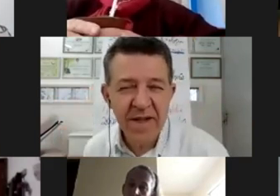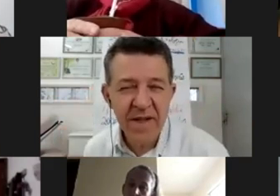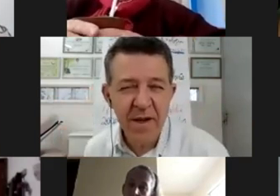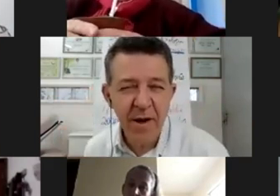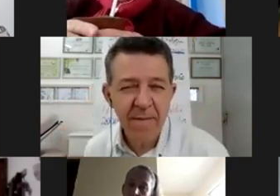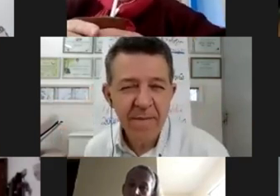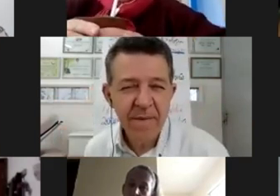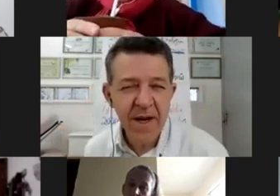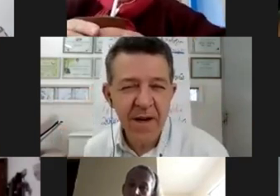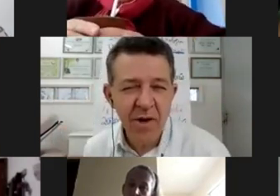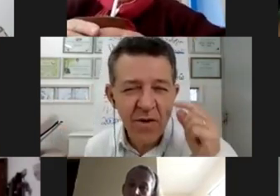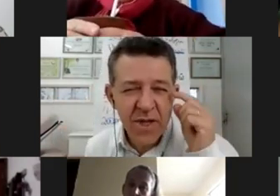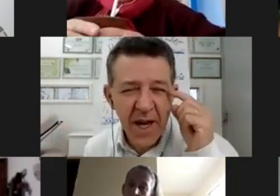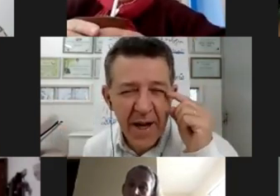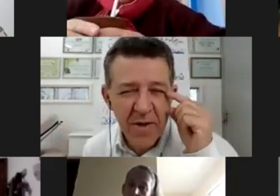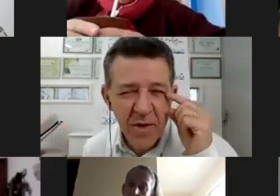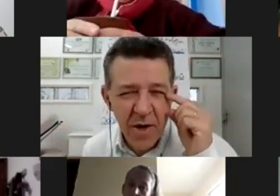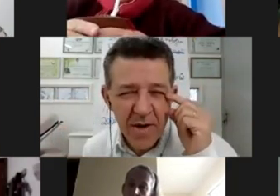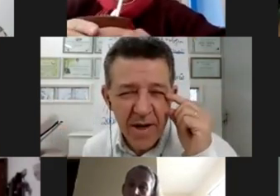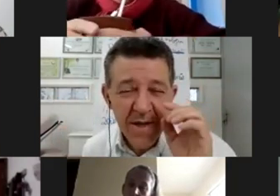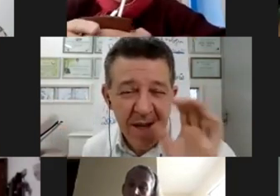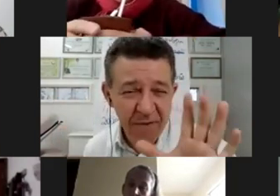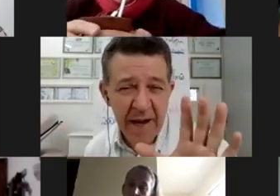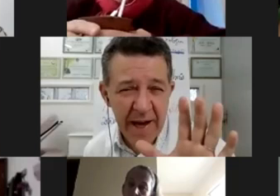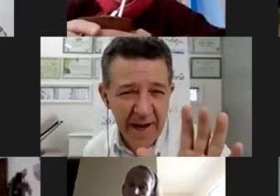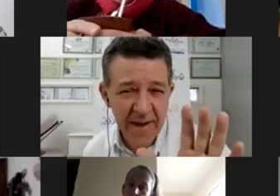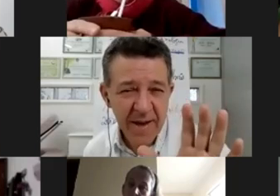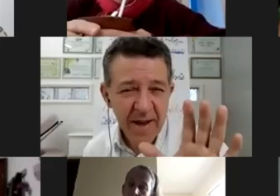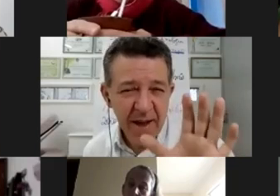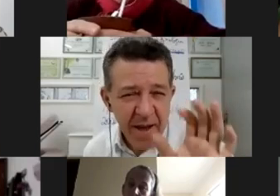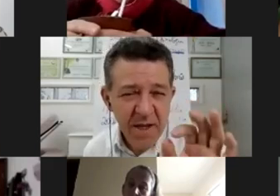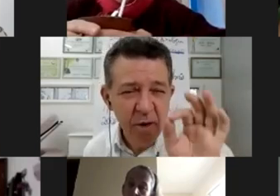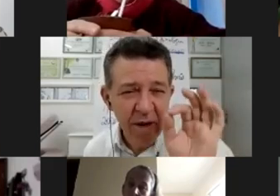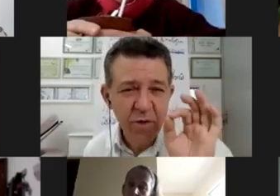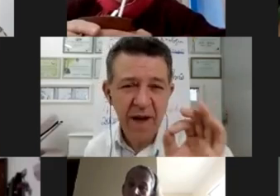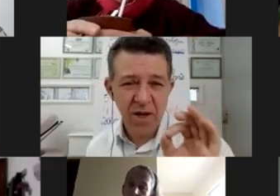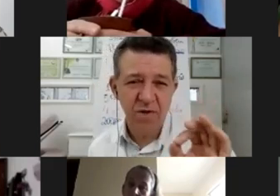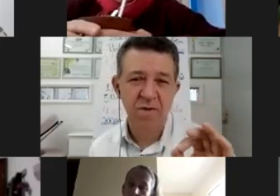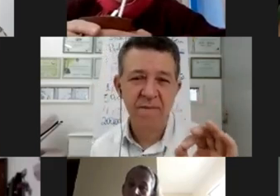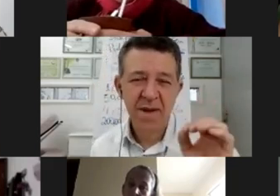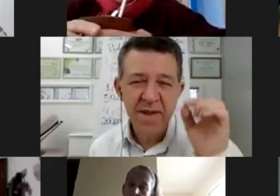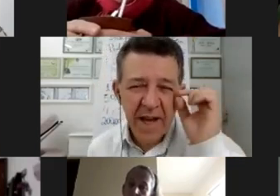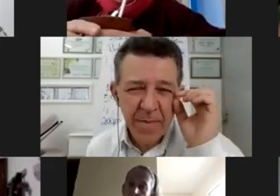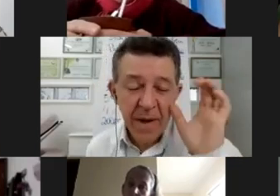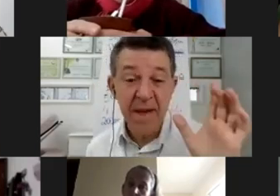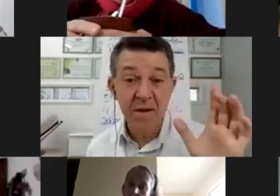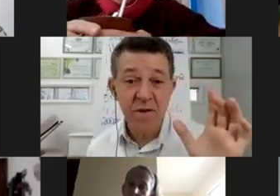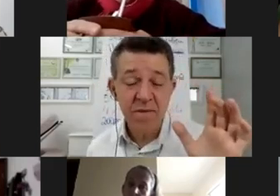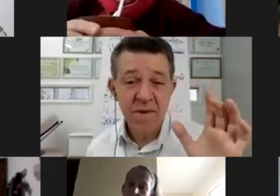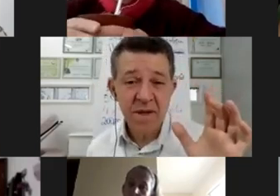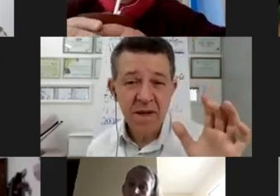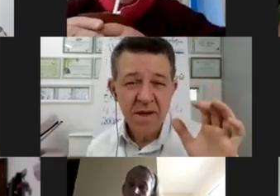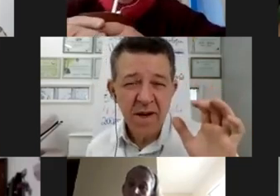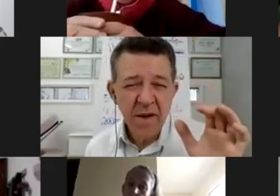cliente faz assim, ó, aquele olhinho cerrado de dor, sem falar ai, este é o momento mágico, daí para